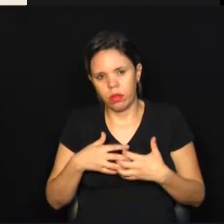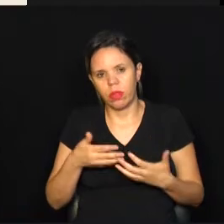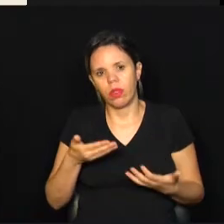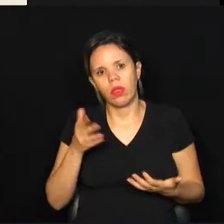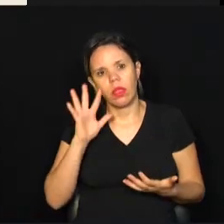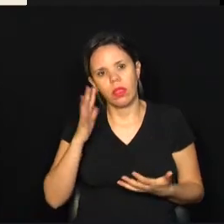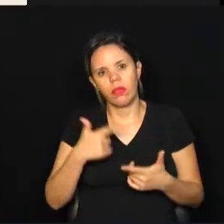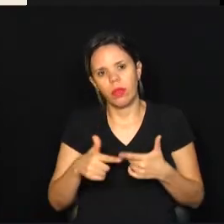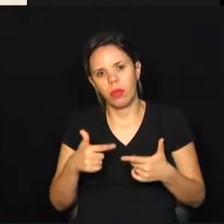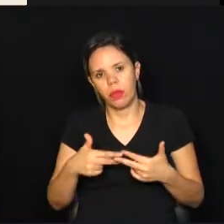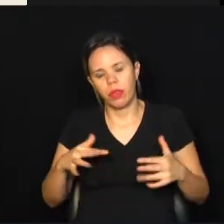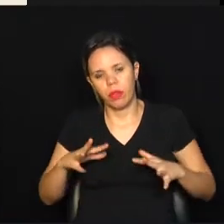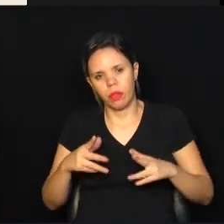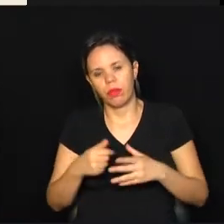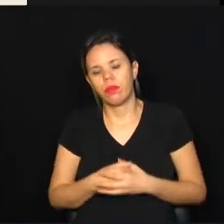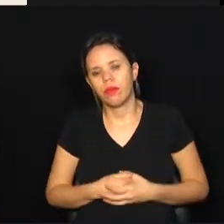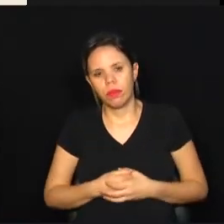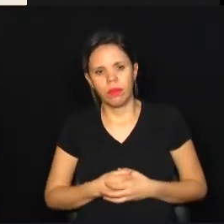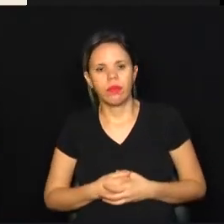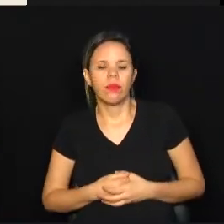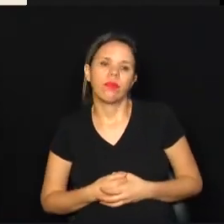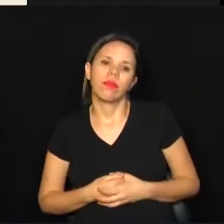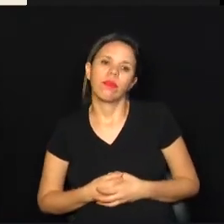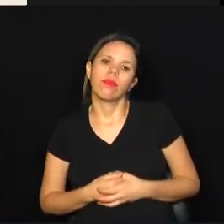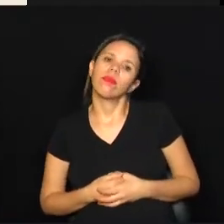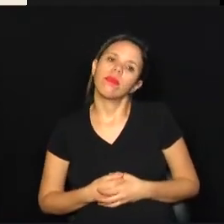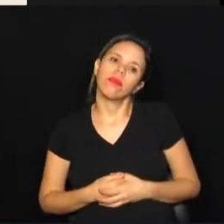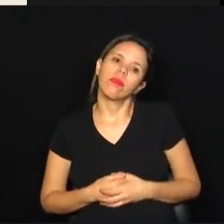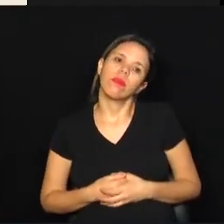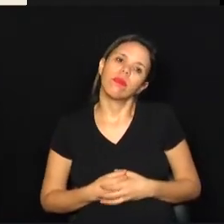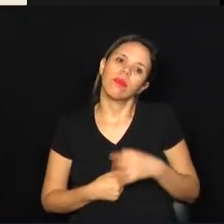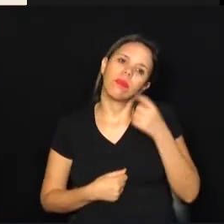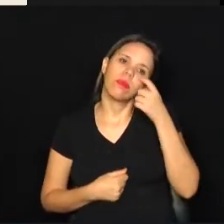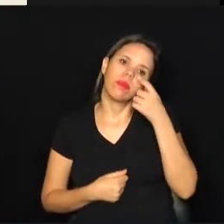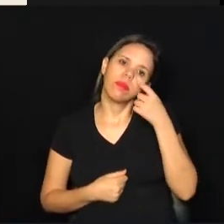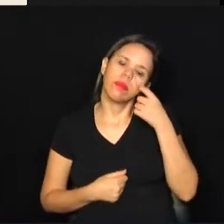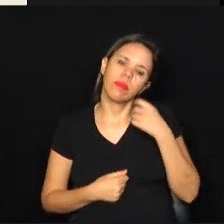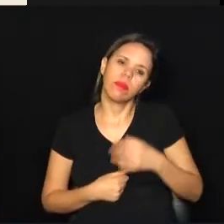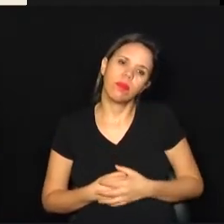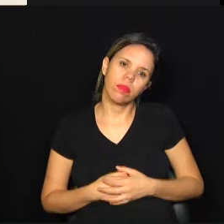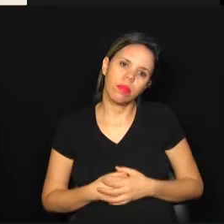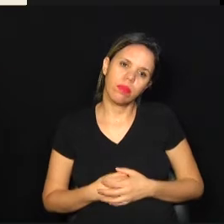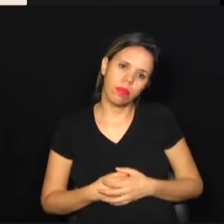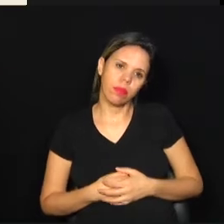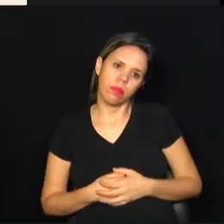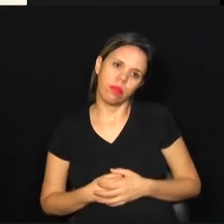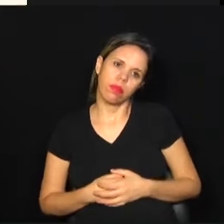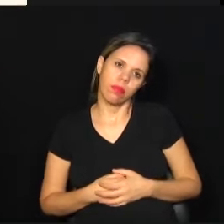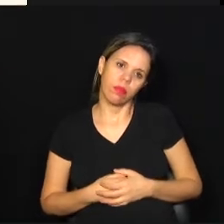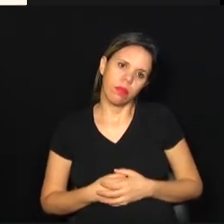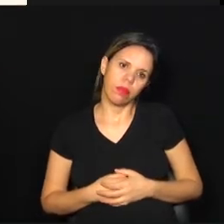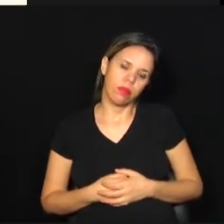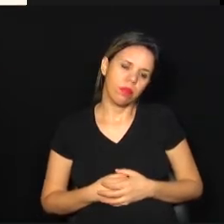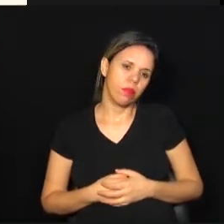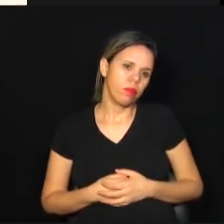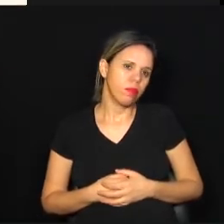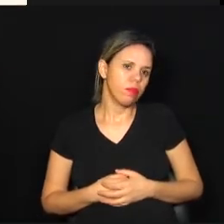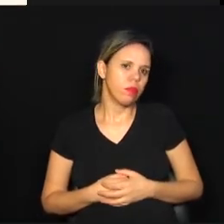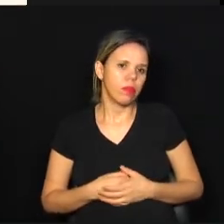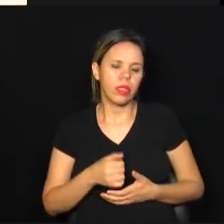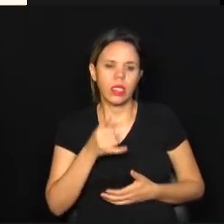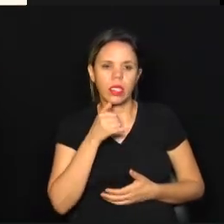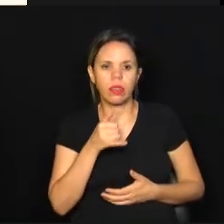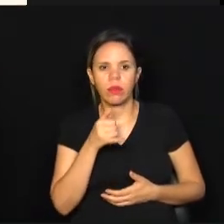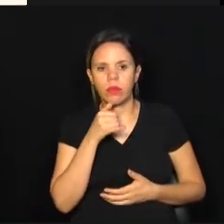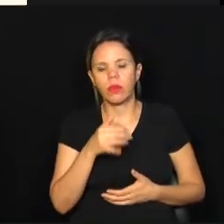com a população, tá? Que mais? A revisão que foi colocada, a questão dos vazios